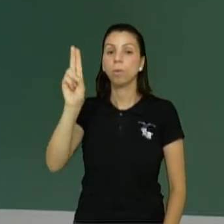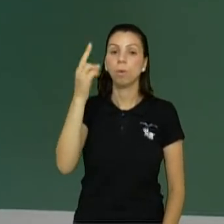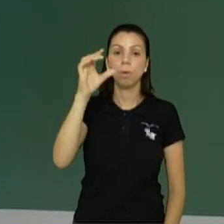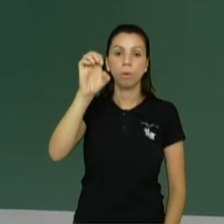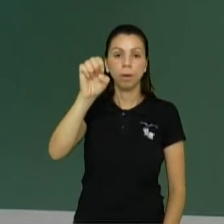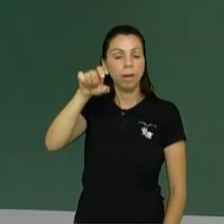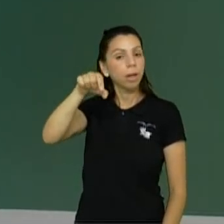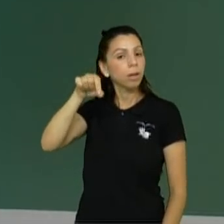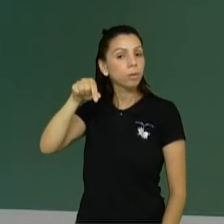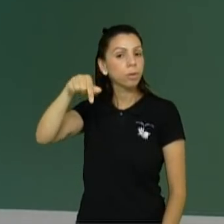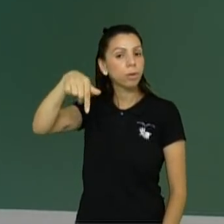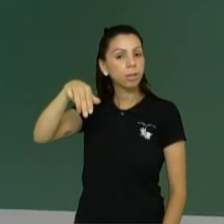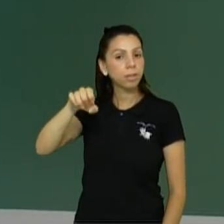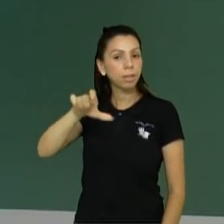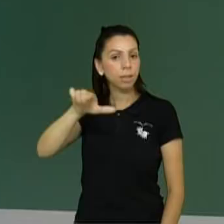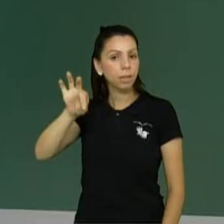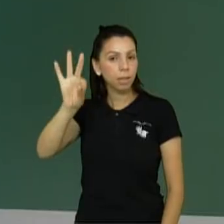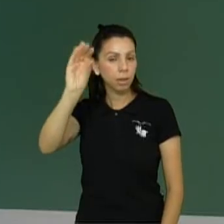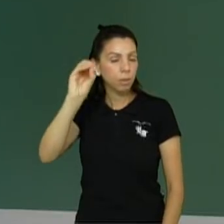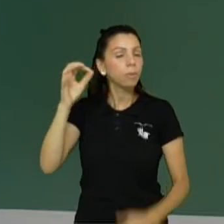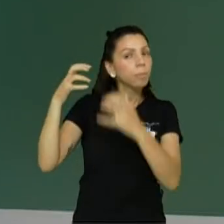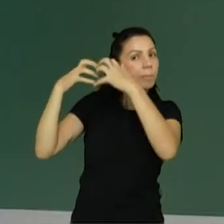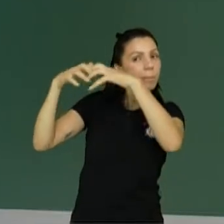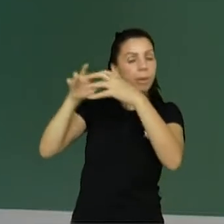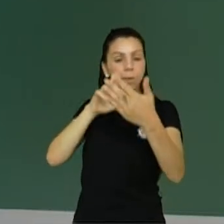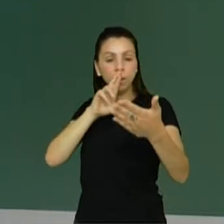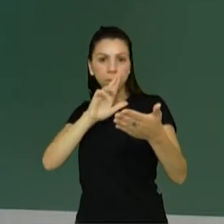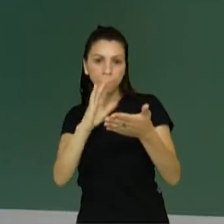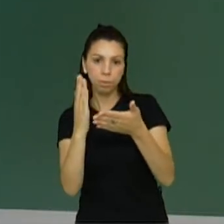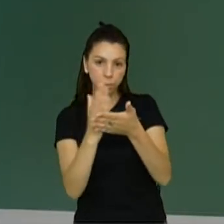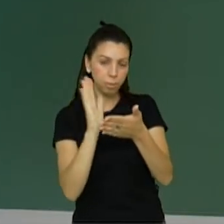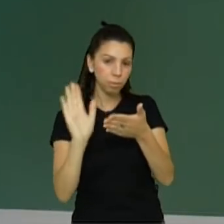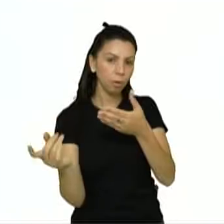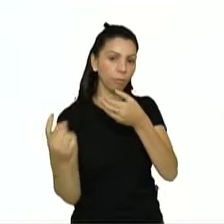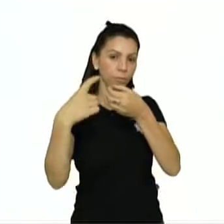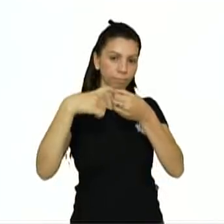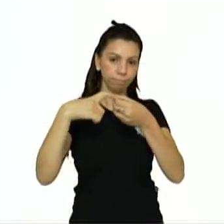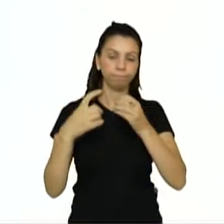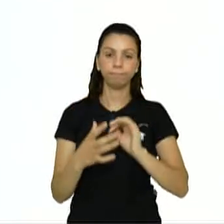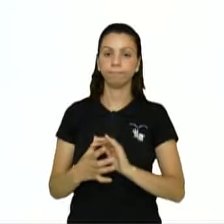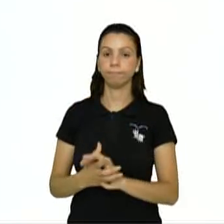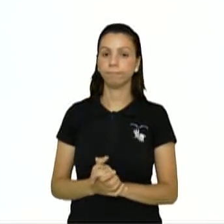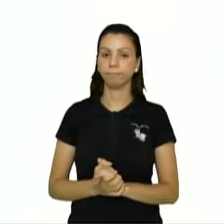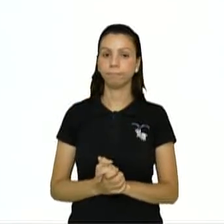exoesqueleto. O que será que o Pinsir tem? Pensa aí e responde no seu caderno, a gente já volta.